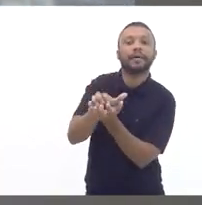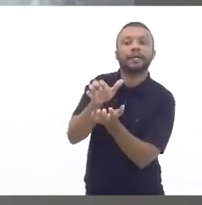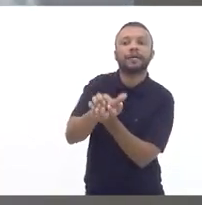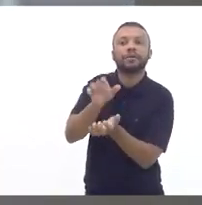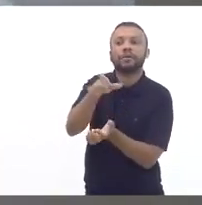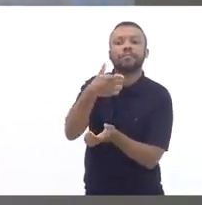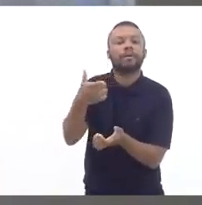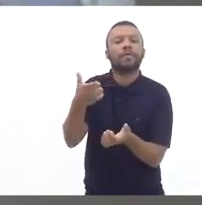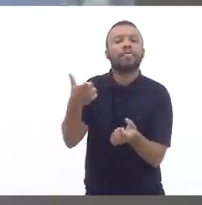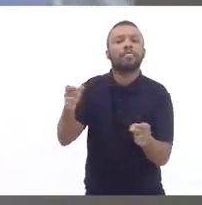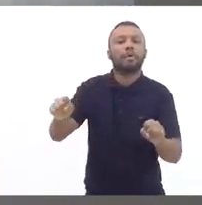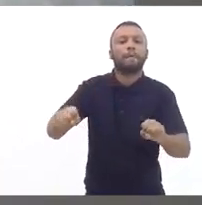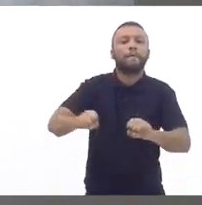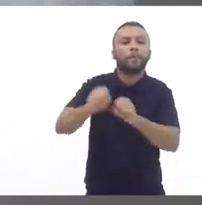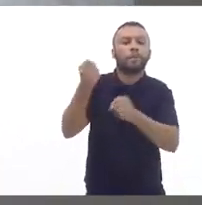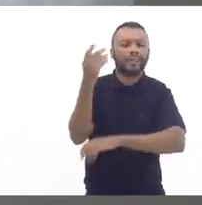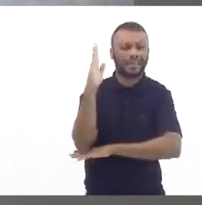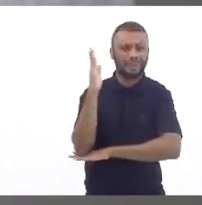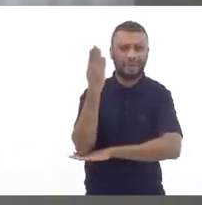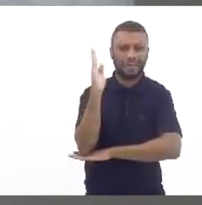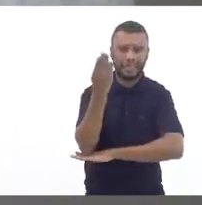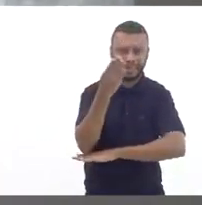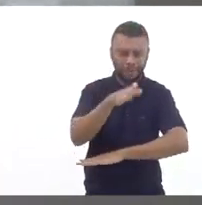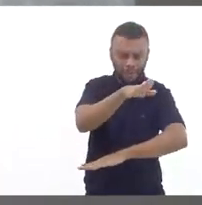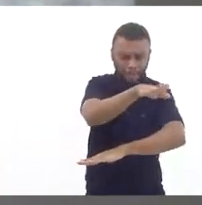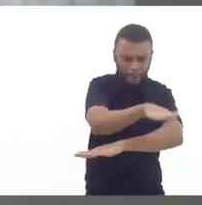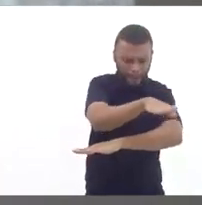quebrada. Tudo deteriorado, realmente todos.